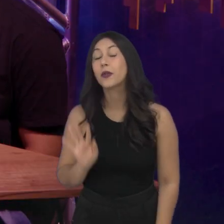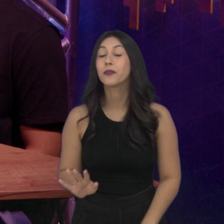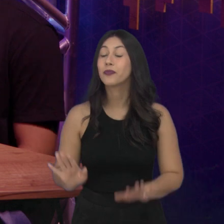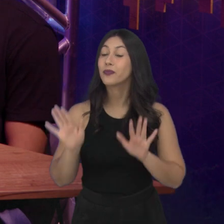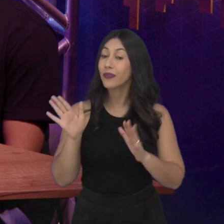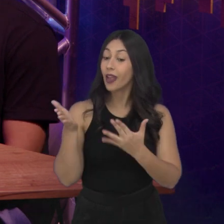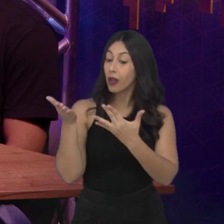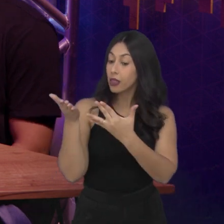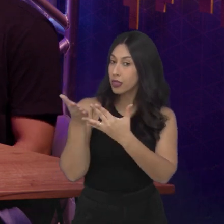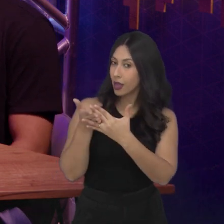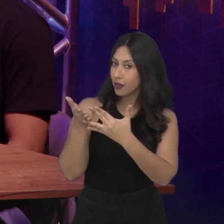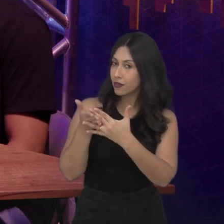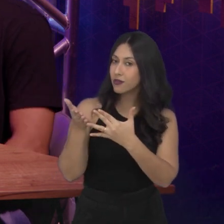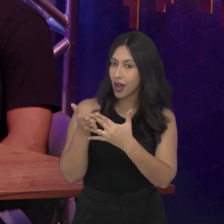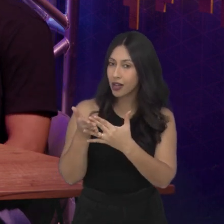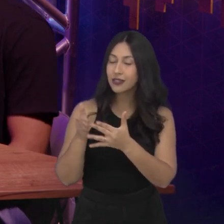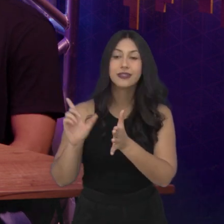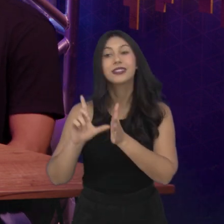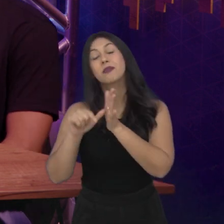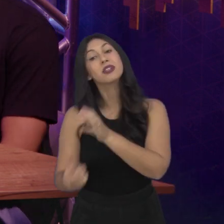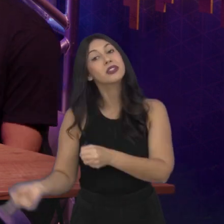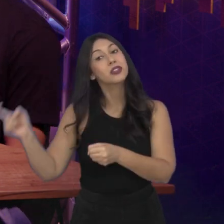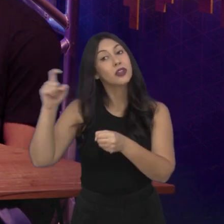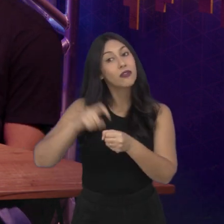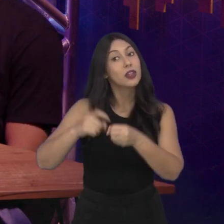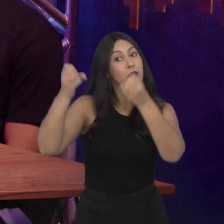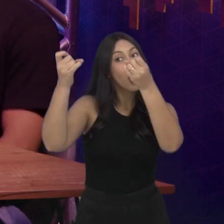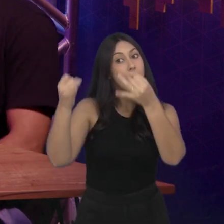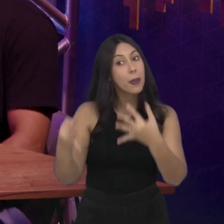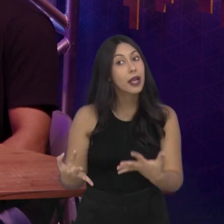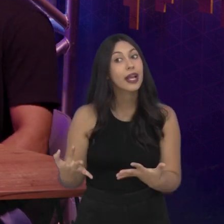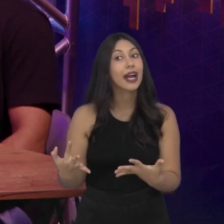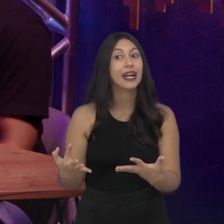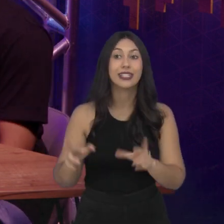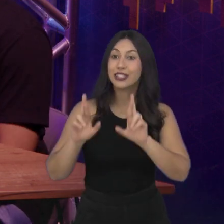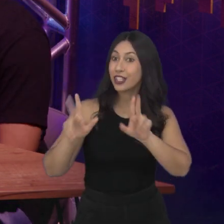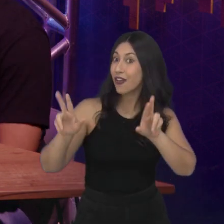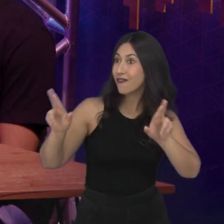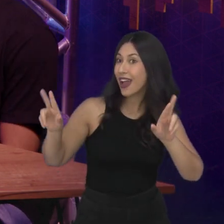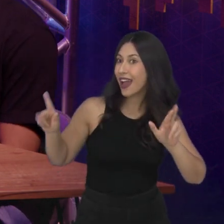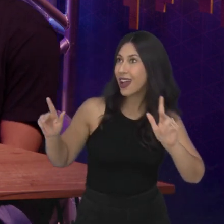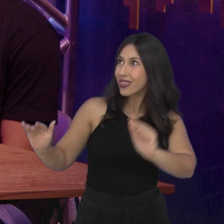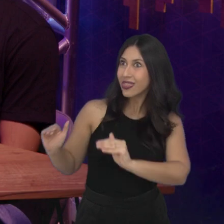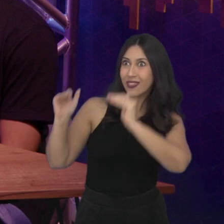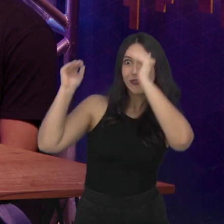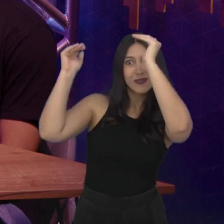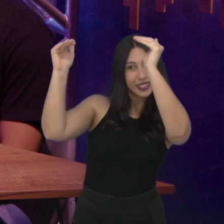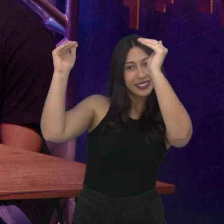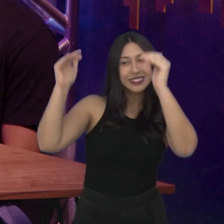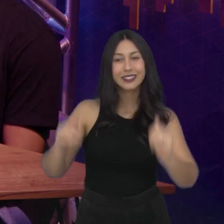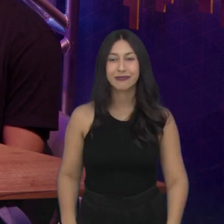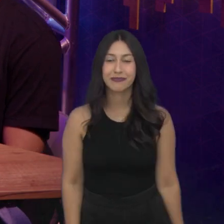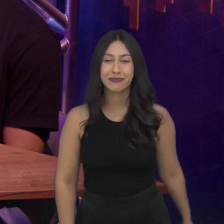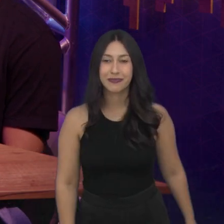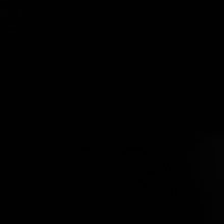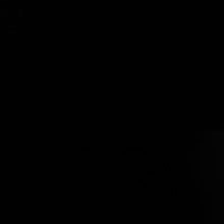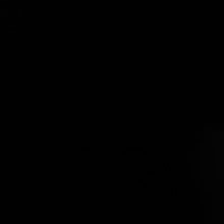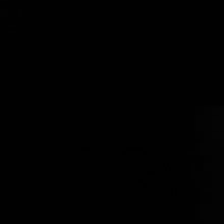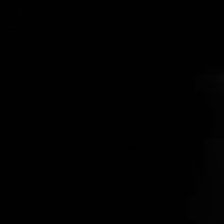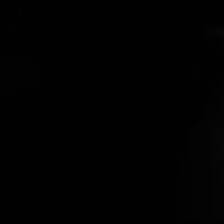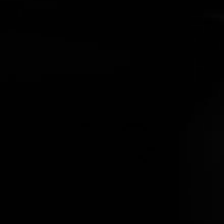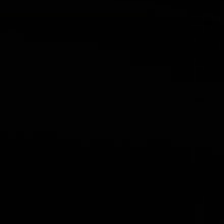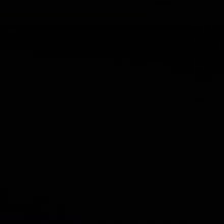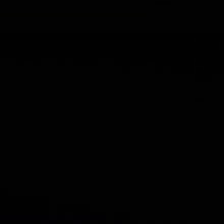E pessoal, vamos para mais um intervalo e na volta a gente fala de outros expoentes aí do Healing Fiction da atualidade.